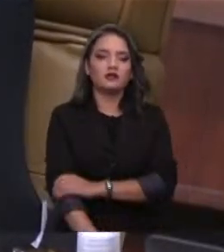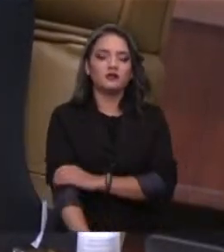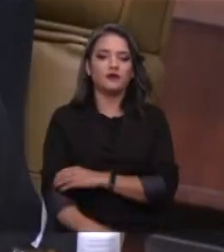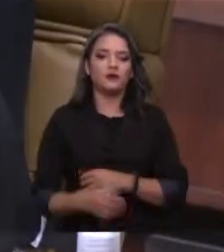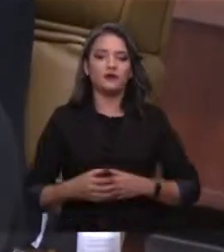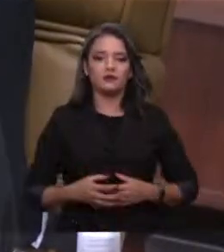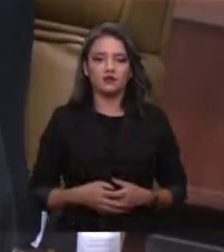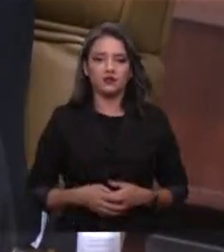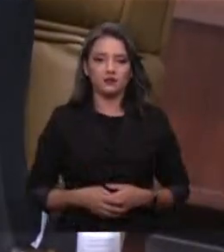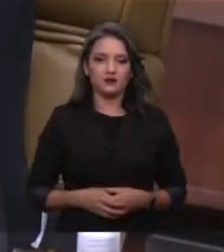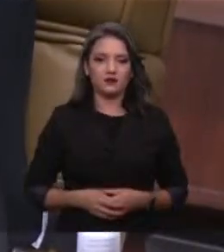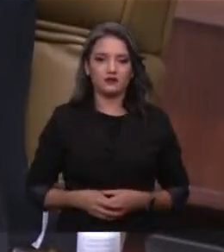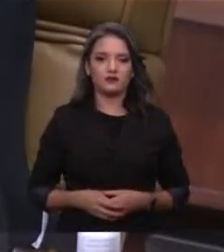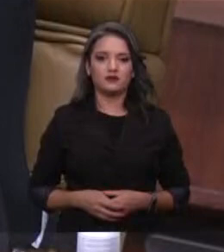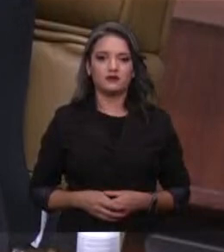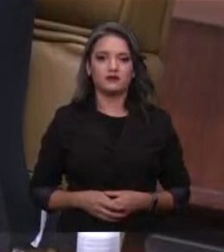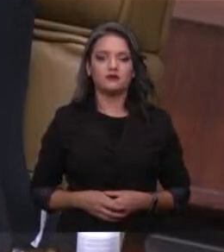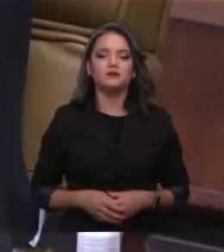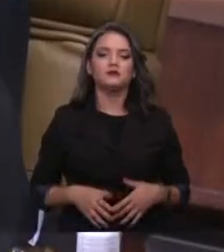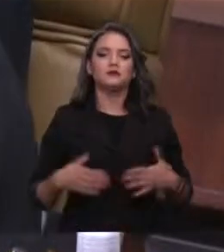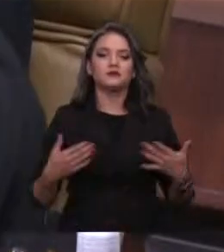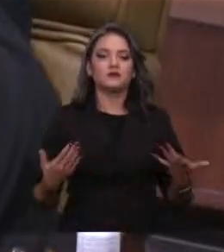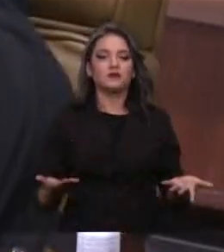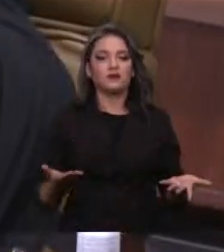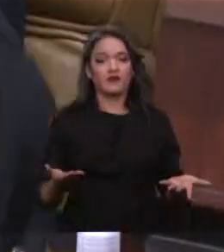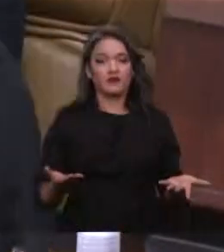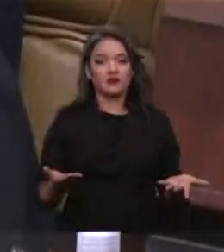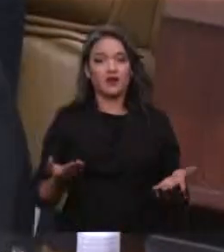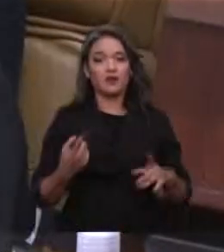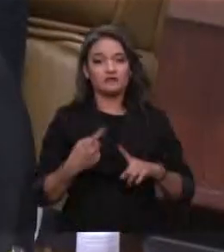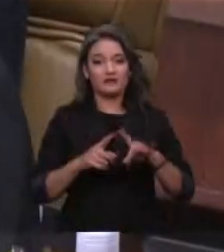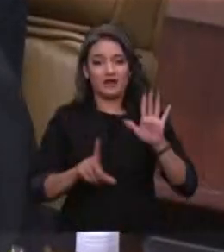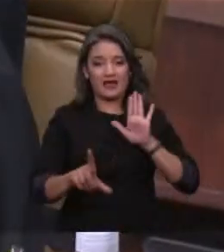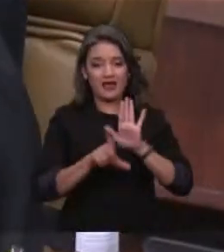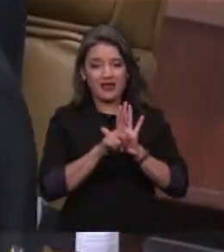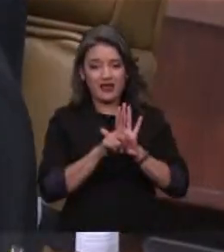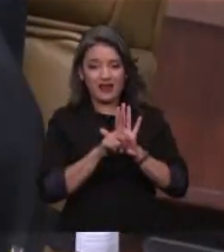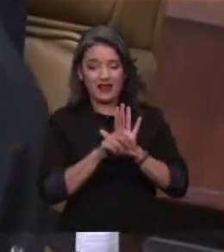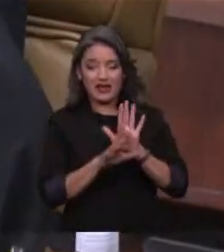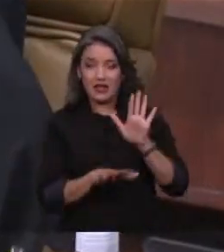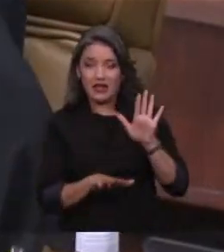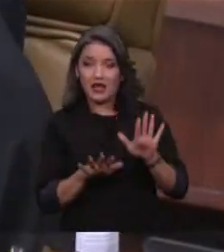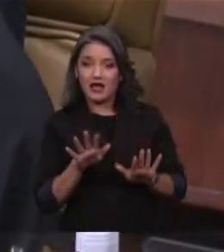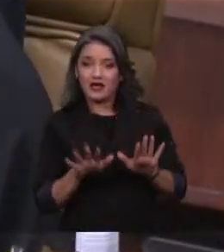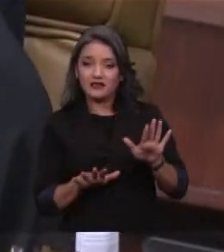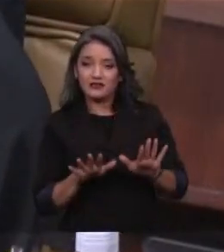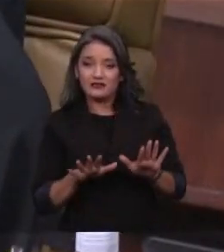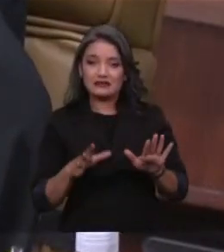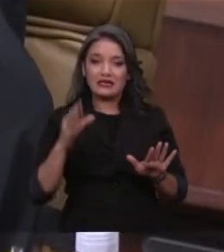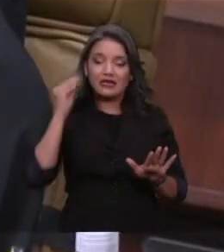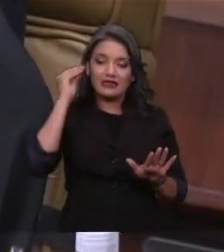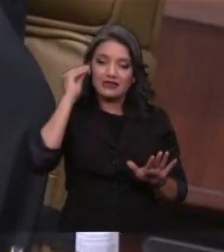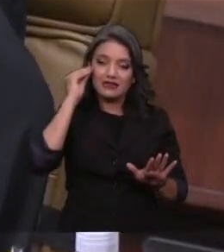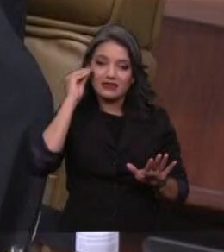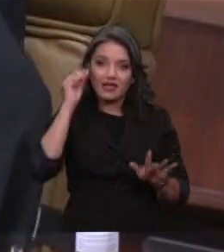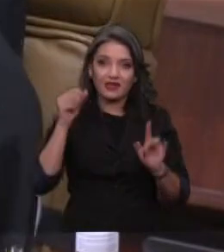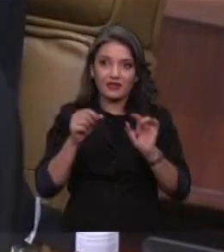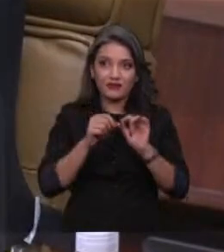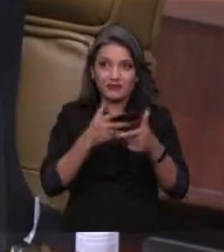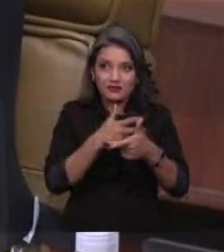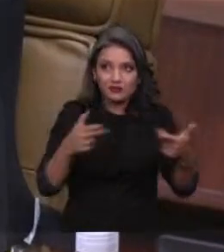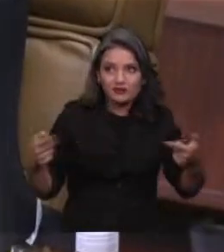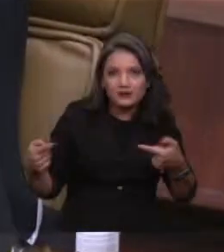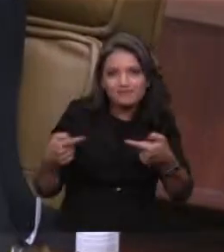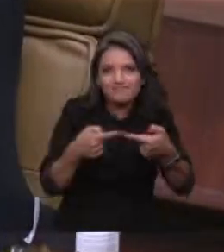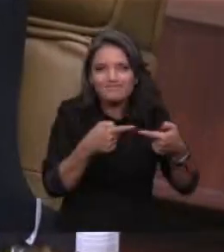penso eu que, por vezes, o legislador ele tenta fazer as amarrações, e isso é minha interpretação, não